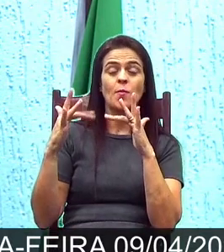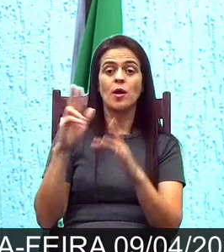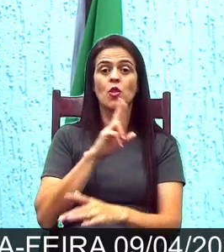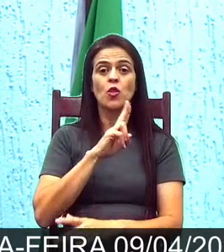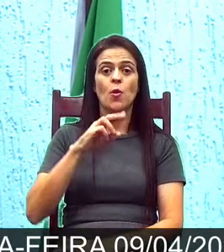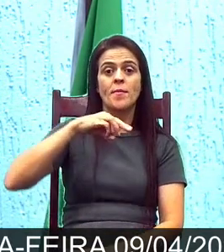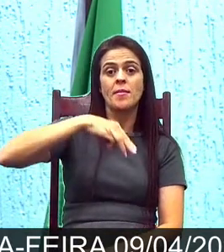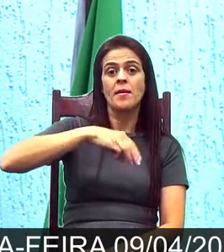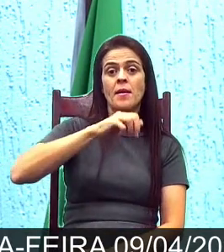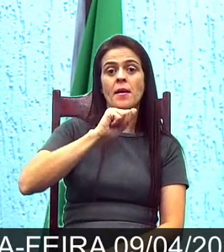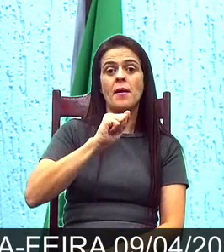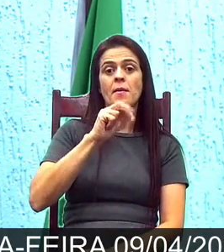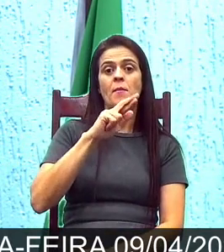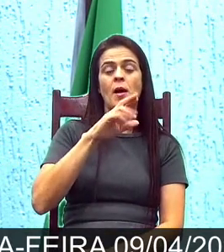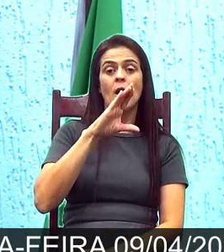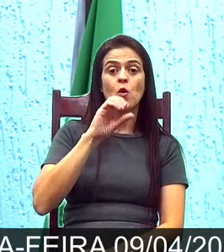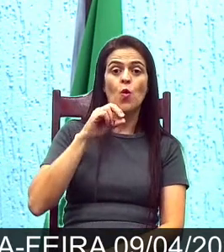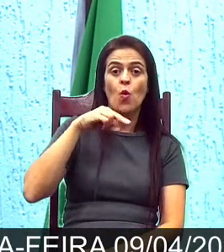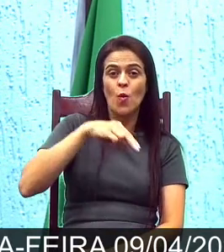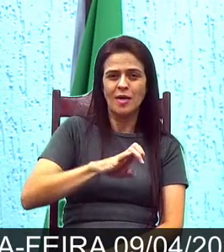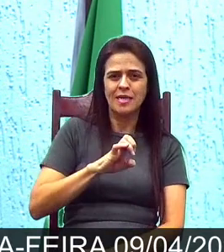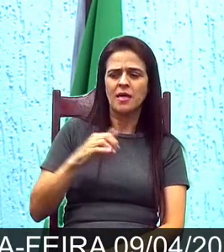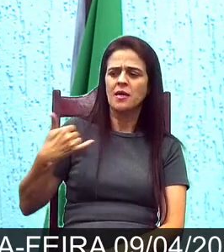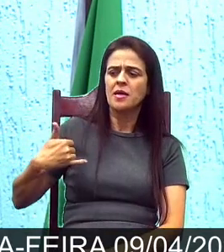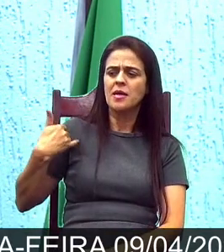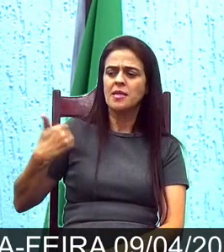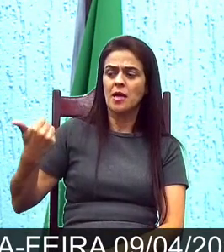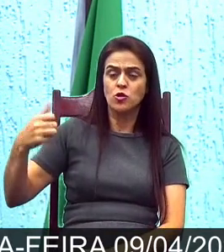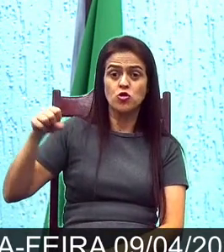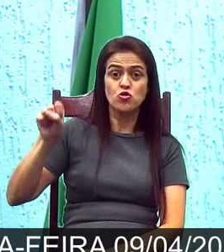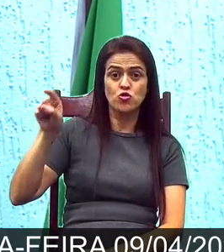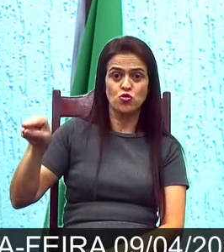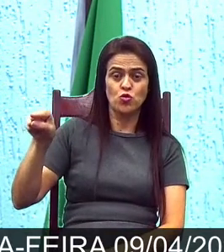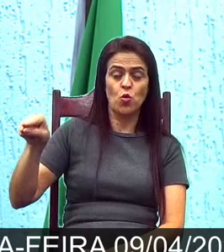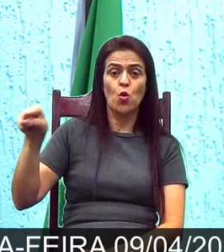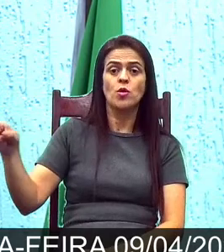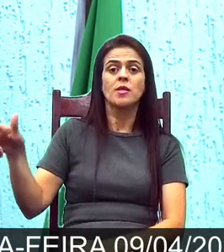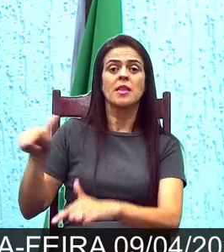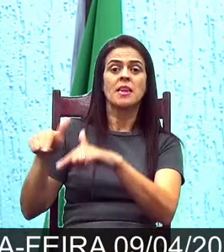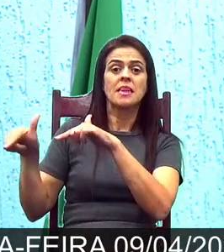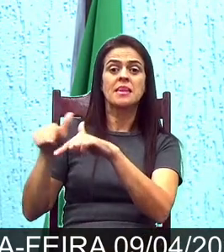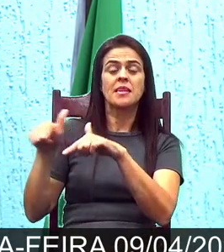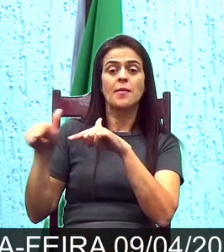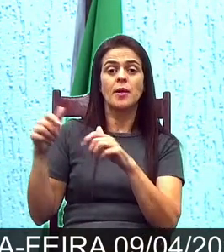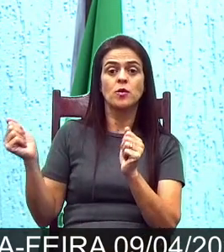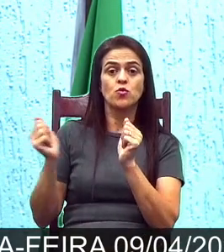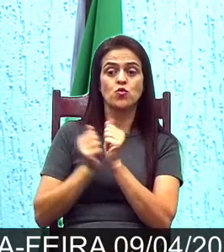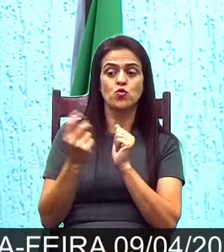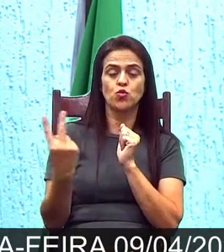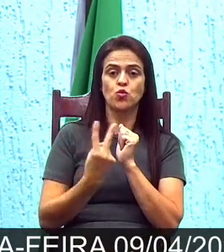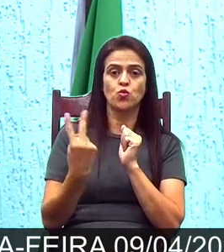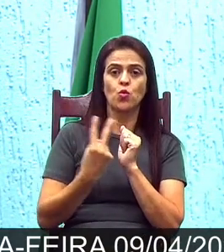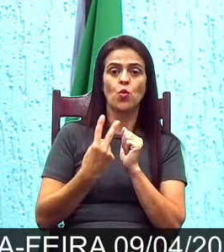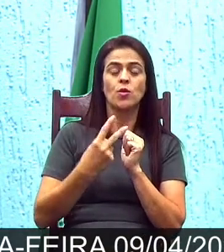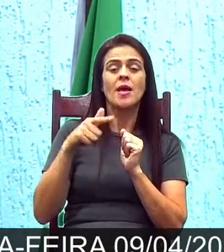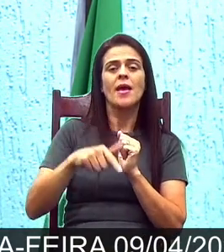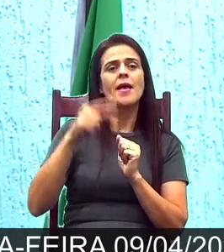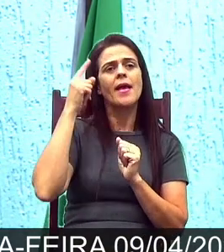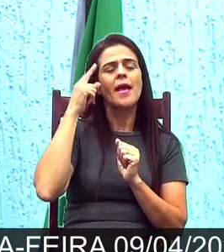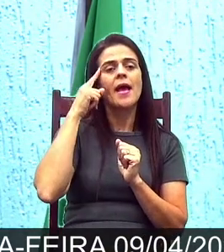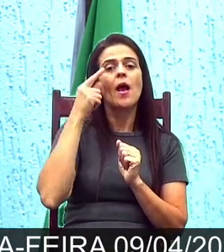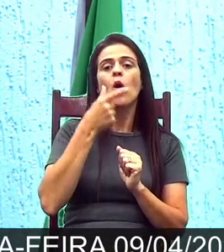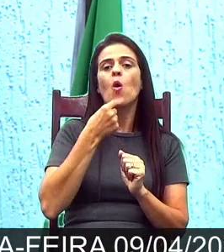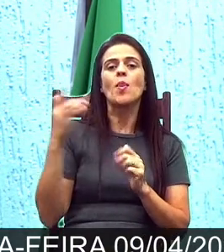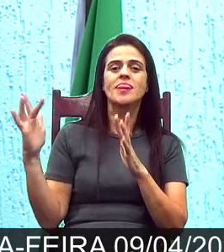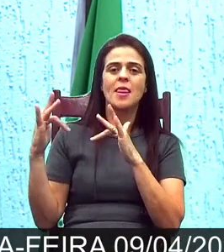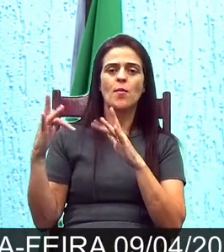Nunes Macedo. Aos 18 anos, com a transferência do trabalho de Marconi, se deslocaram para Pires do Rio,